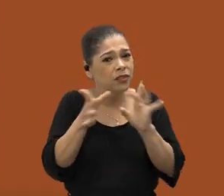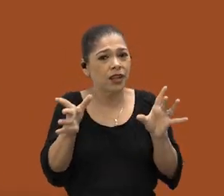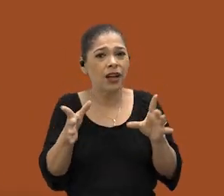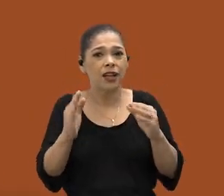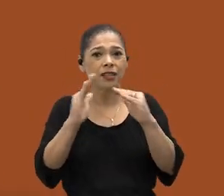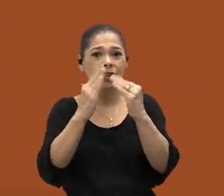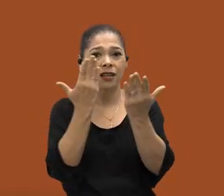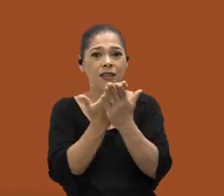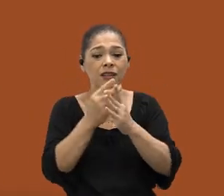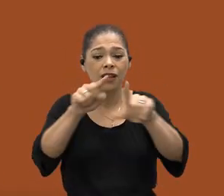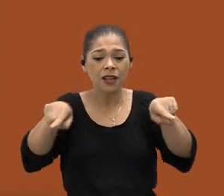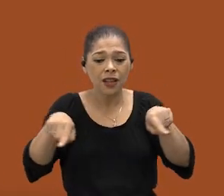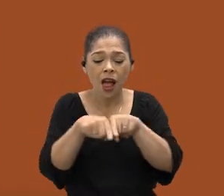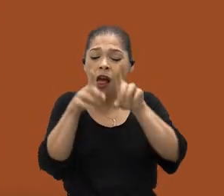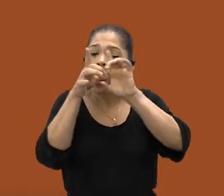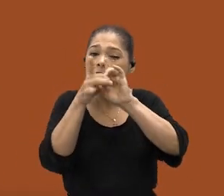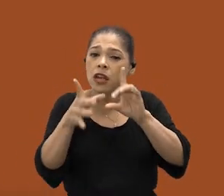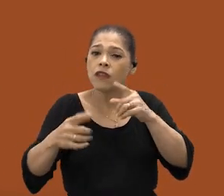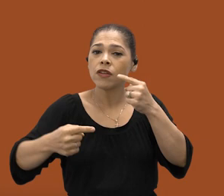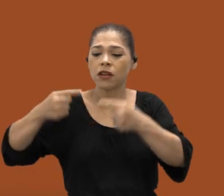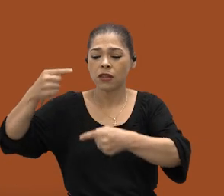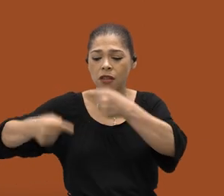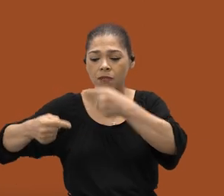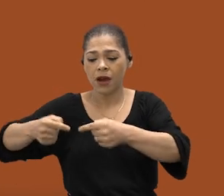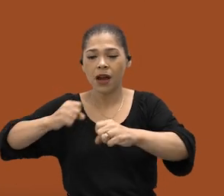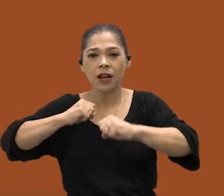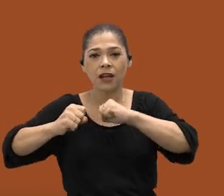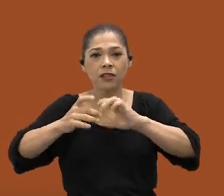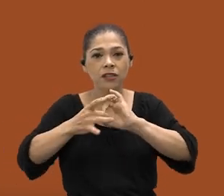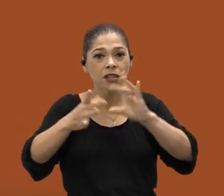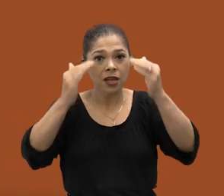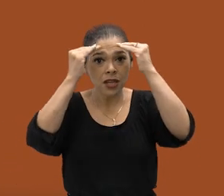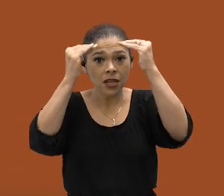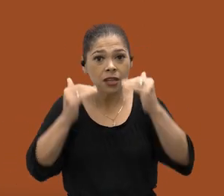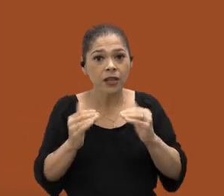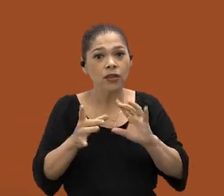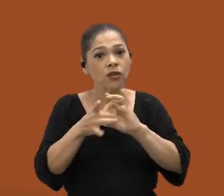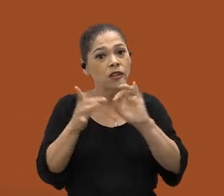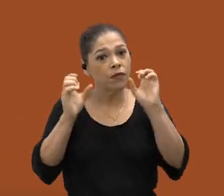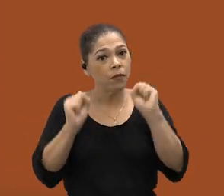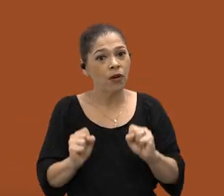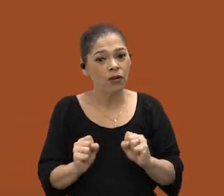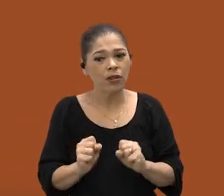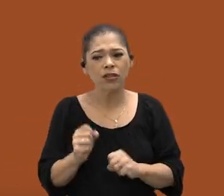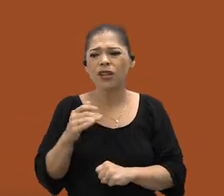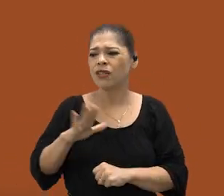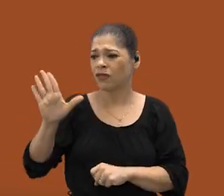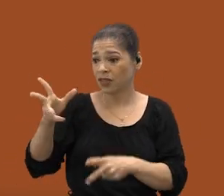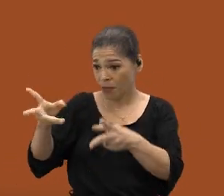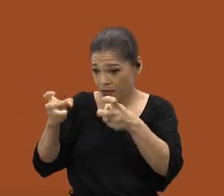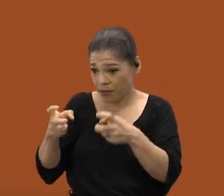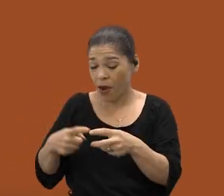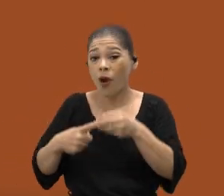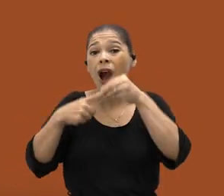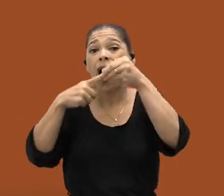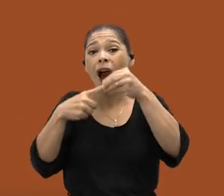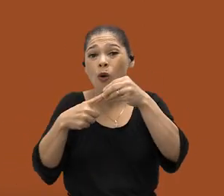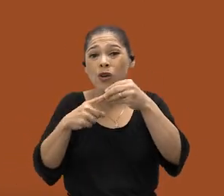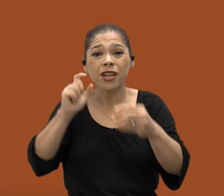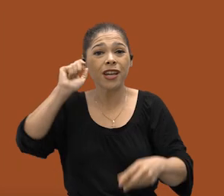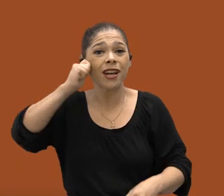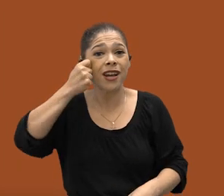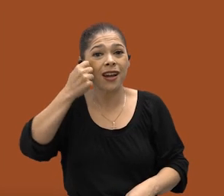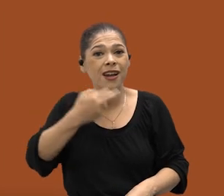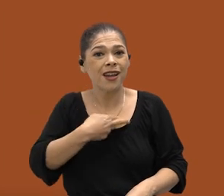ó o espaço da sala de aula é o espaço do debate Franco fraterno e respeitoso Então galera não tô a mão aí disse cara você percebeu que a única que tem origem Negra